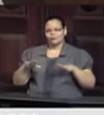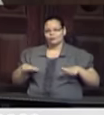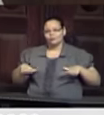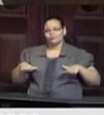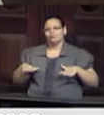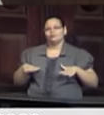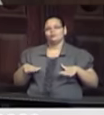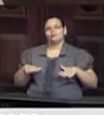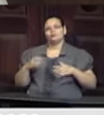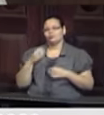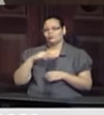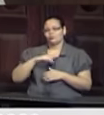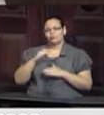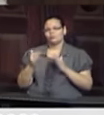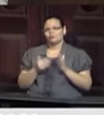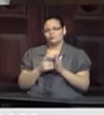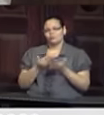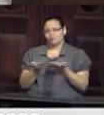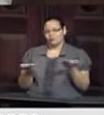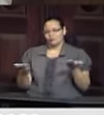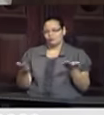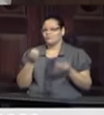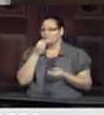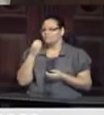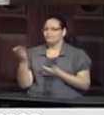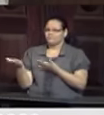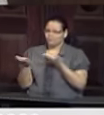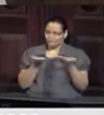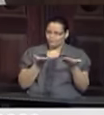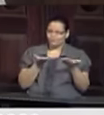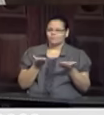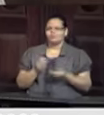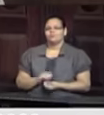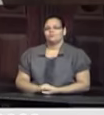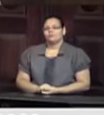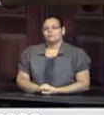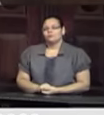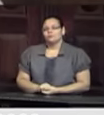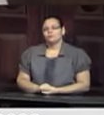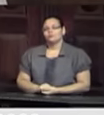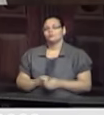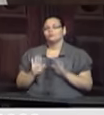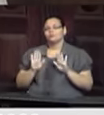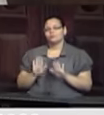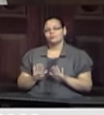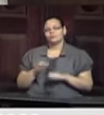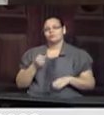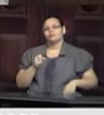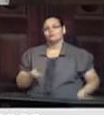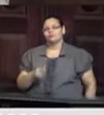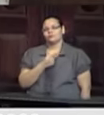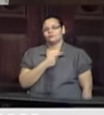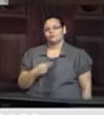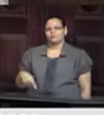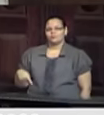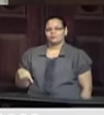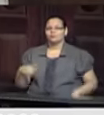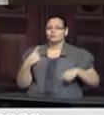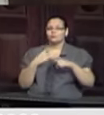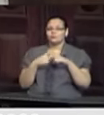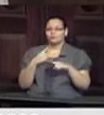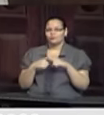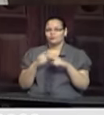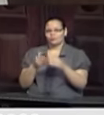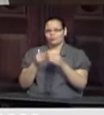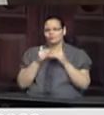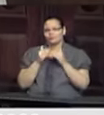casa. Sejam todos muito bem-vindos. Mas, senhor presidente, por que